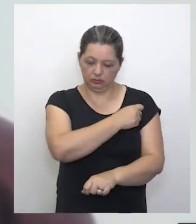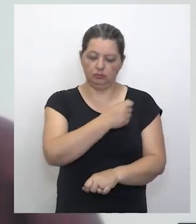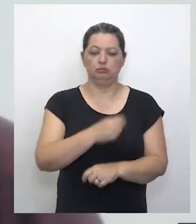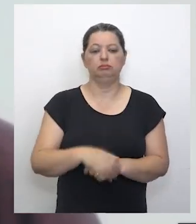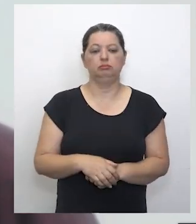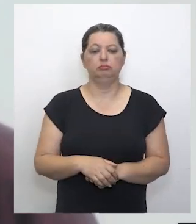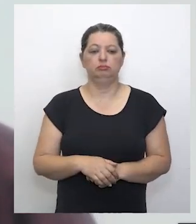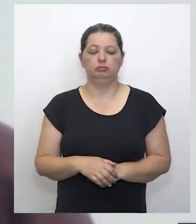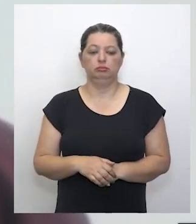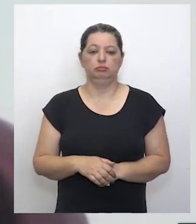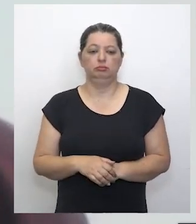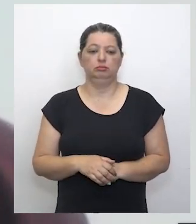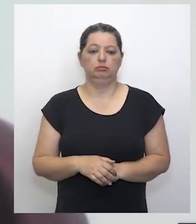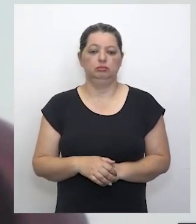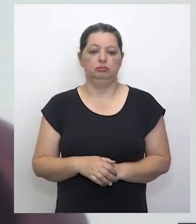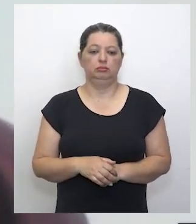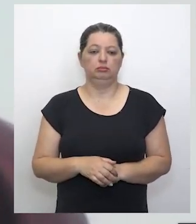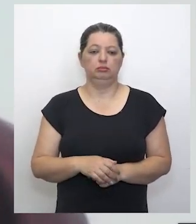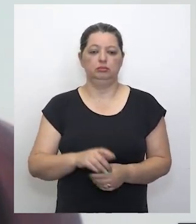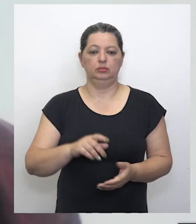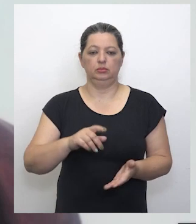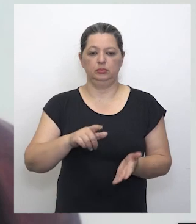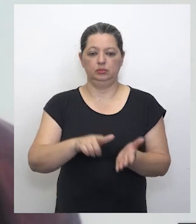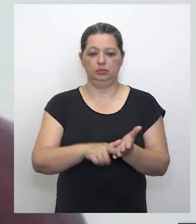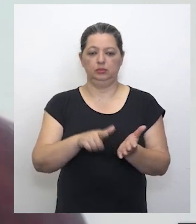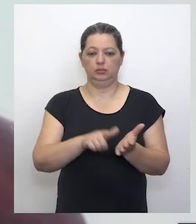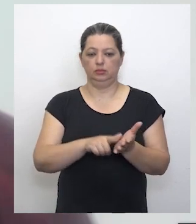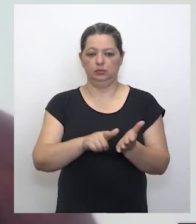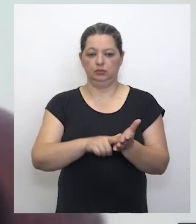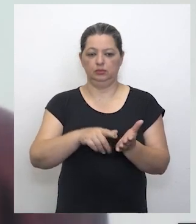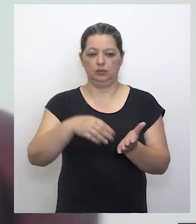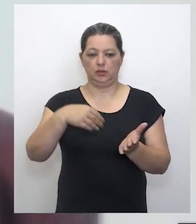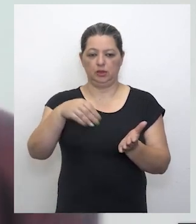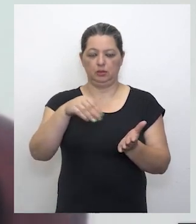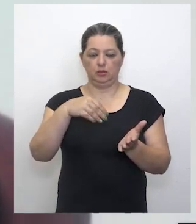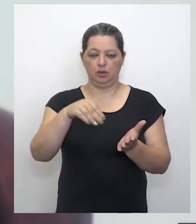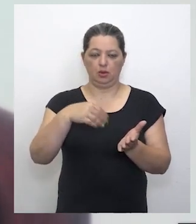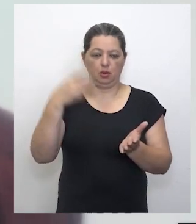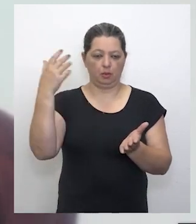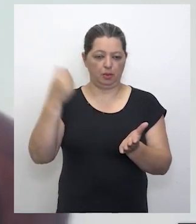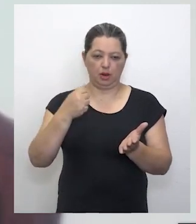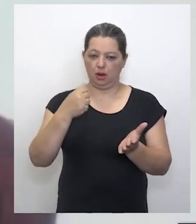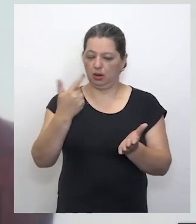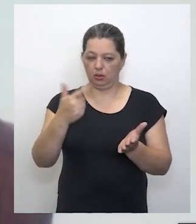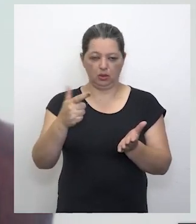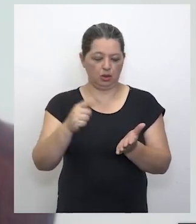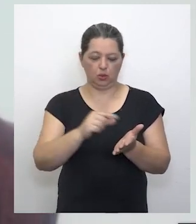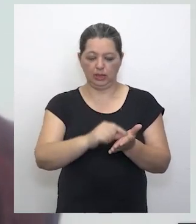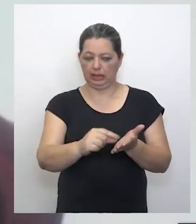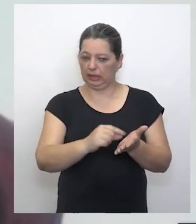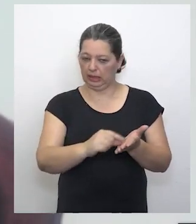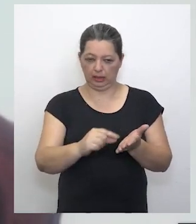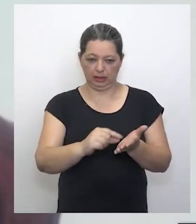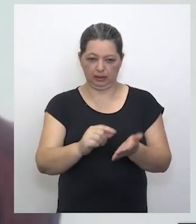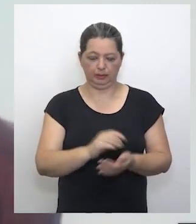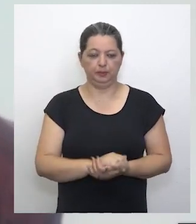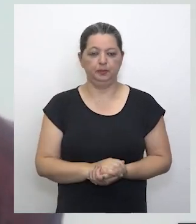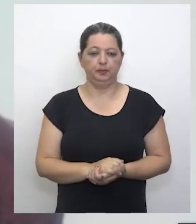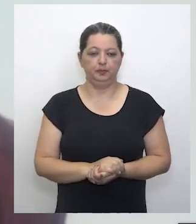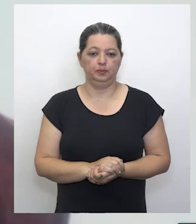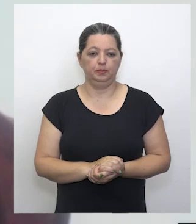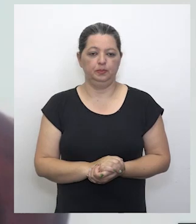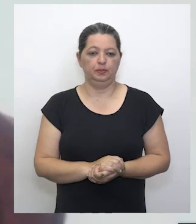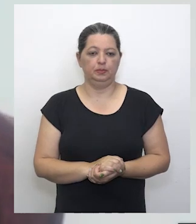vez. Uso do papel branco, sem linhas, sem pautas, solicitando que o